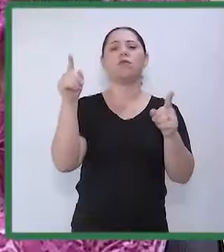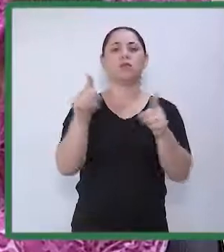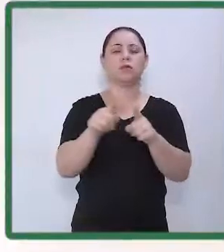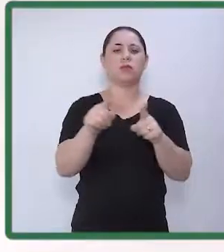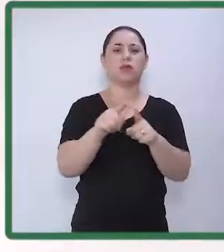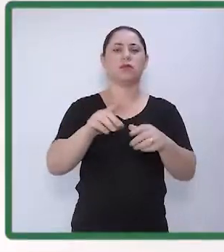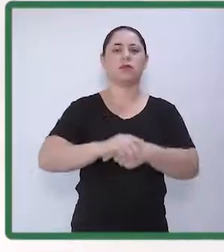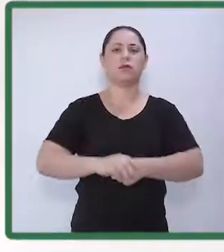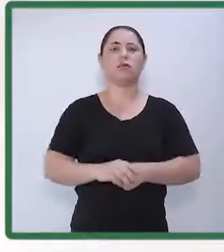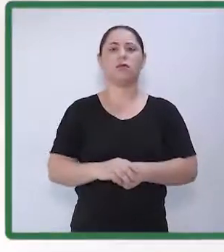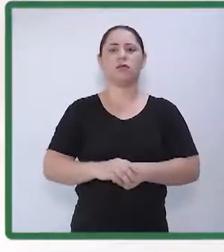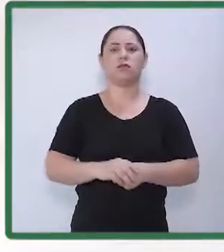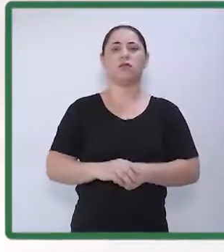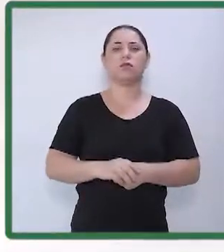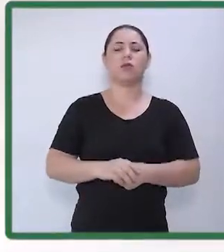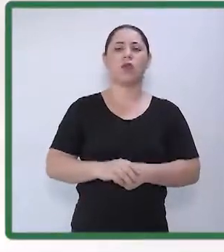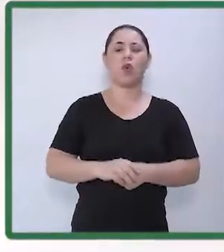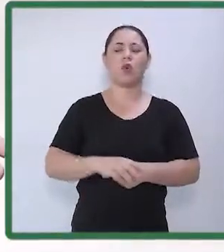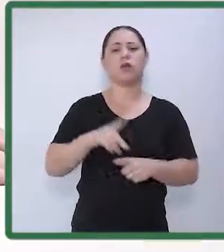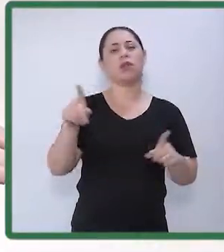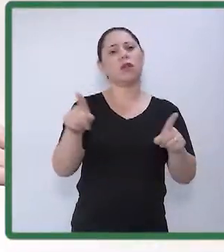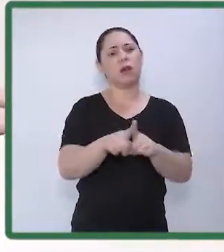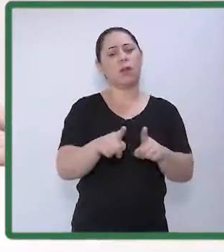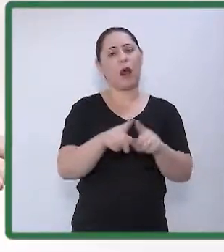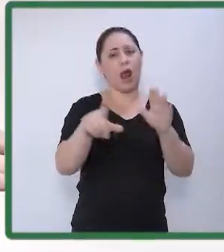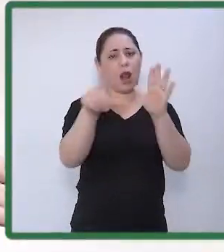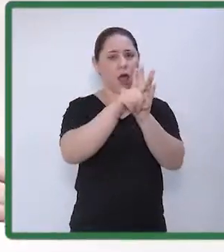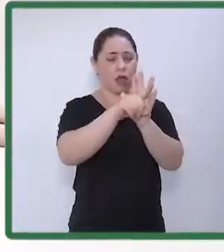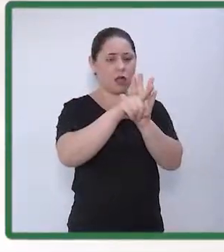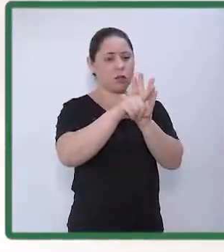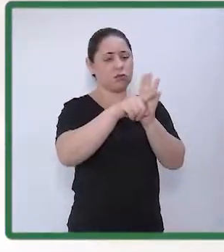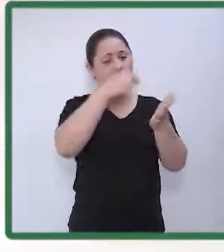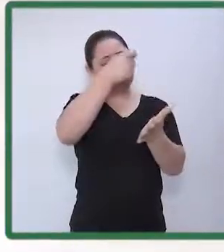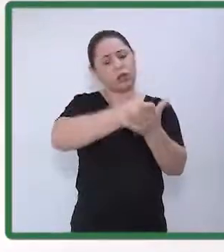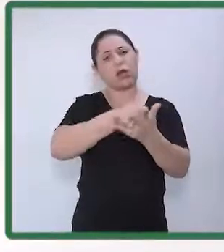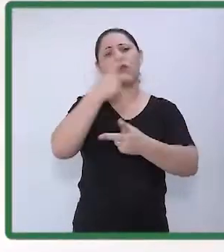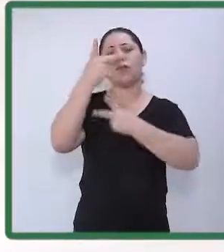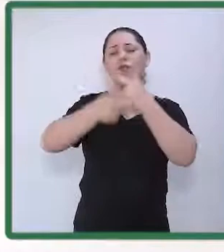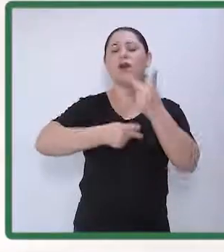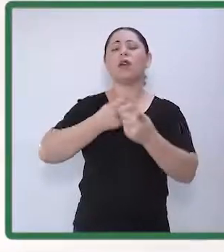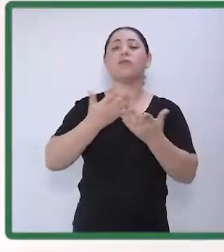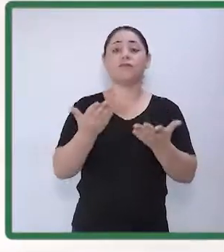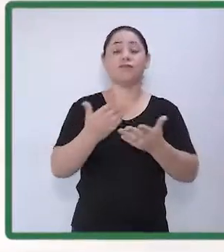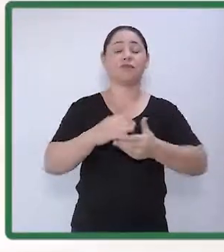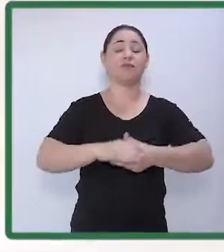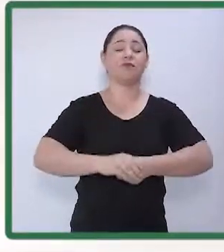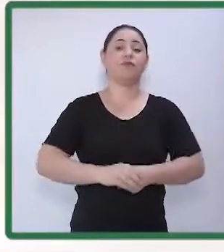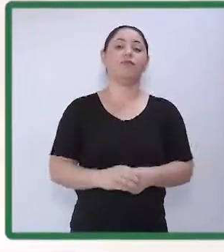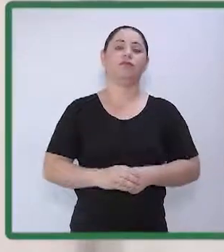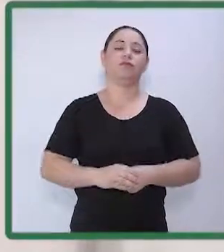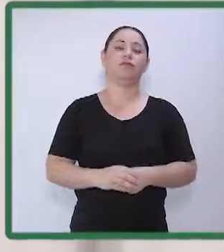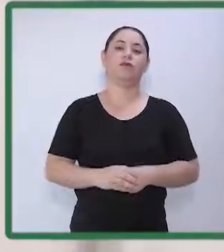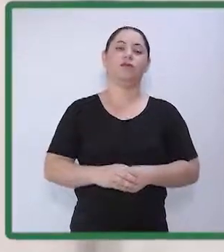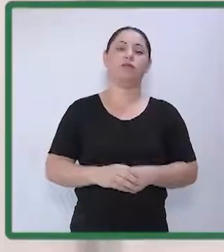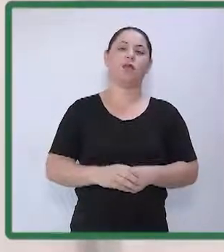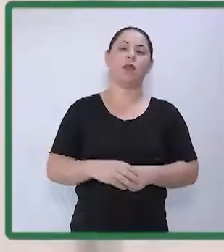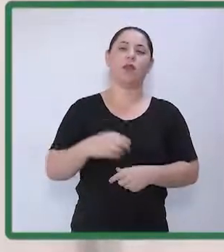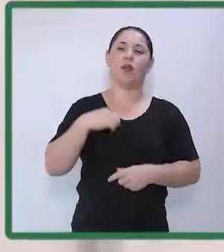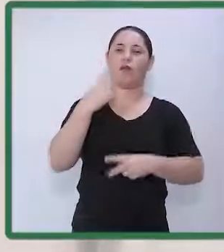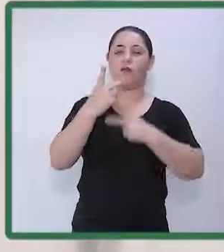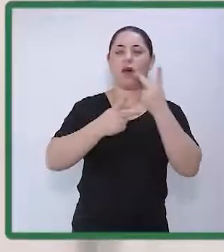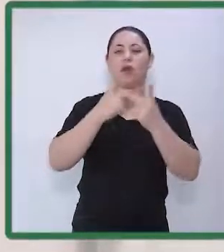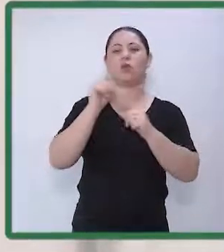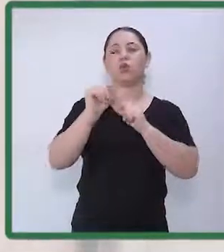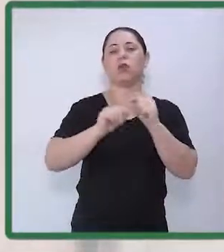passaram por aqui, que ajudaram a consolidar essas leis. Vamos falar um pouquinho disso? Eu falo que